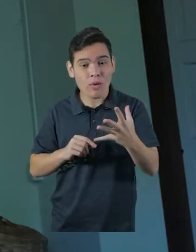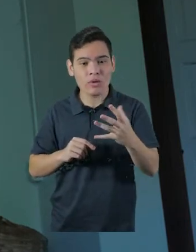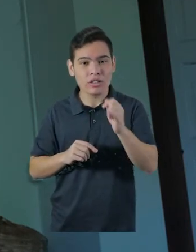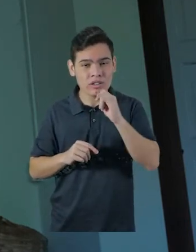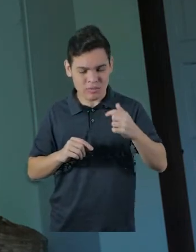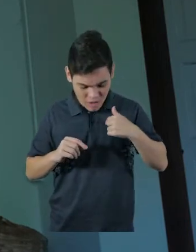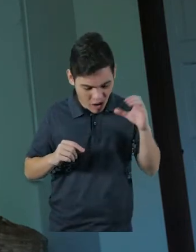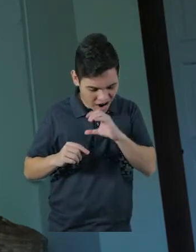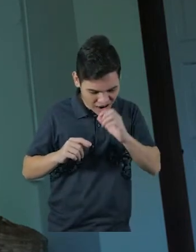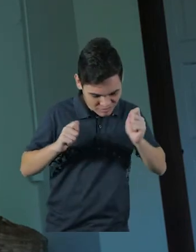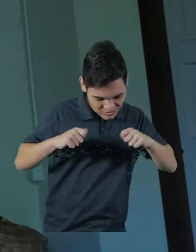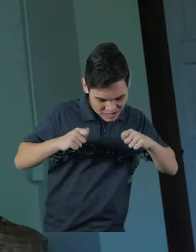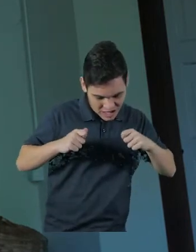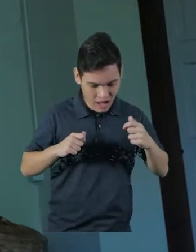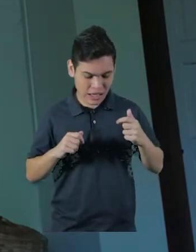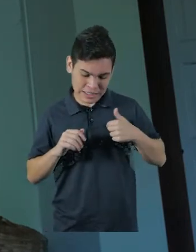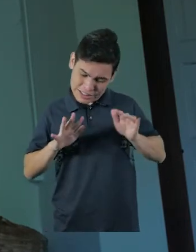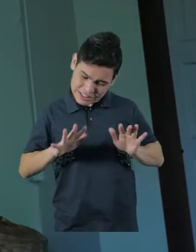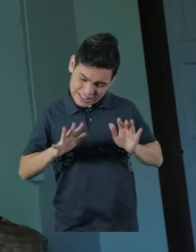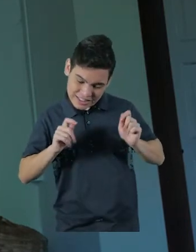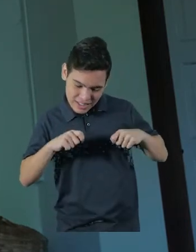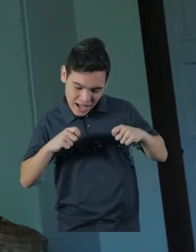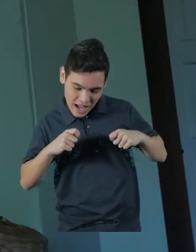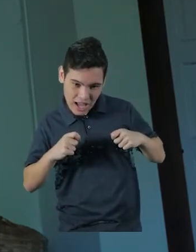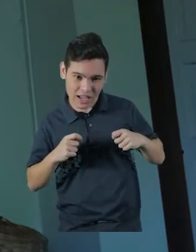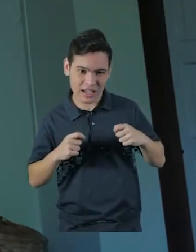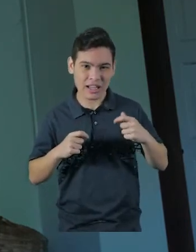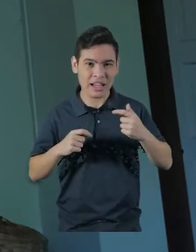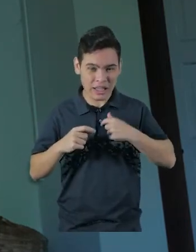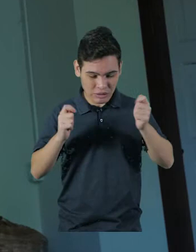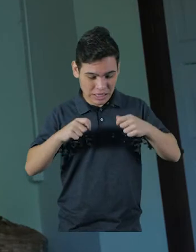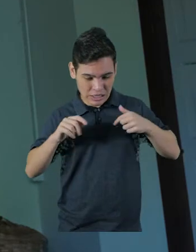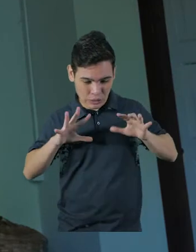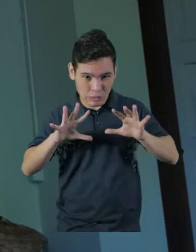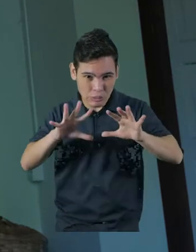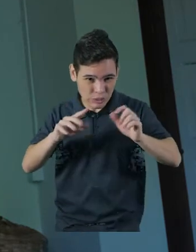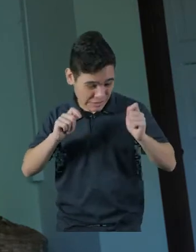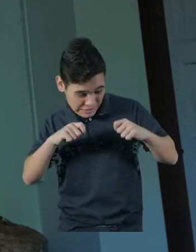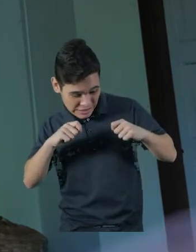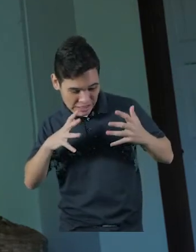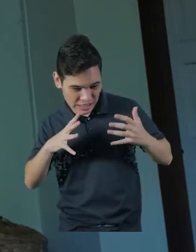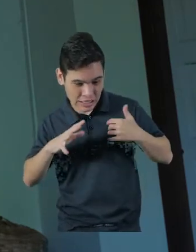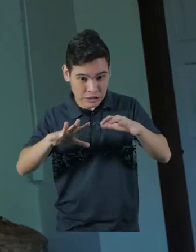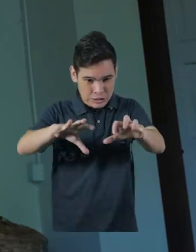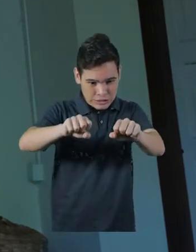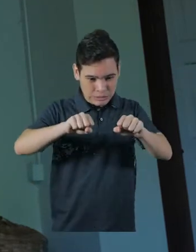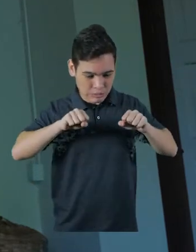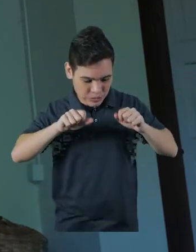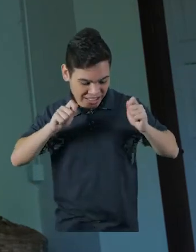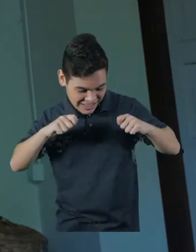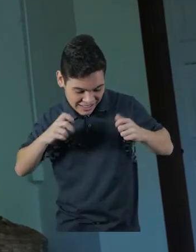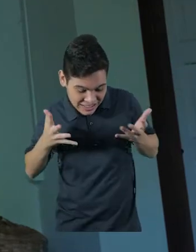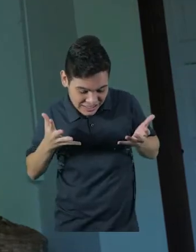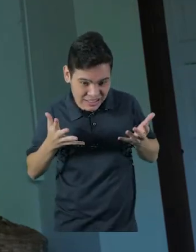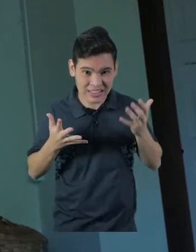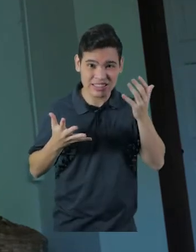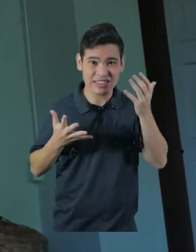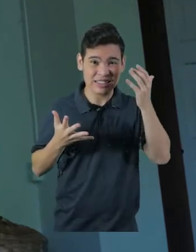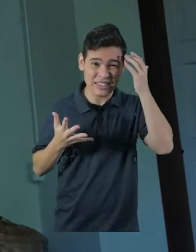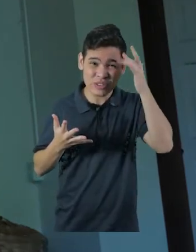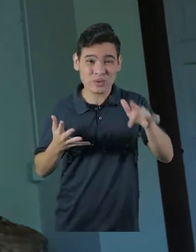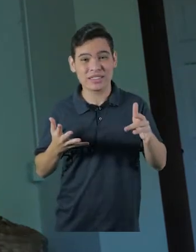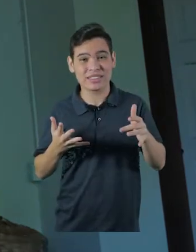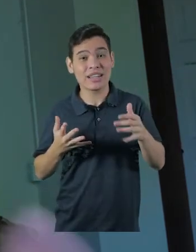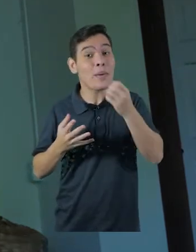rápido? Será que eu posso ir mais lento? Será que eu posso empurrar? Será que eu posso puxar? Enfim,